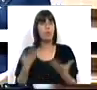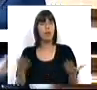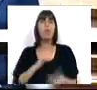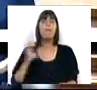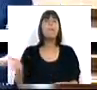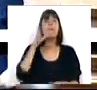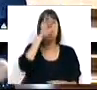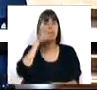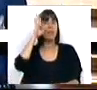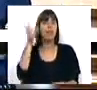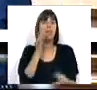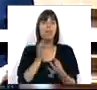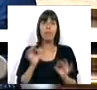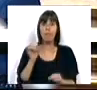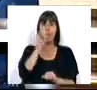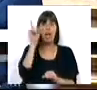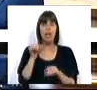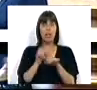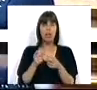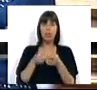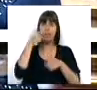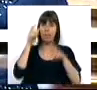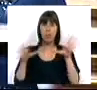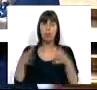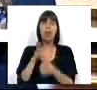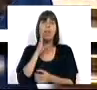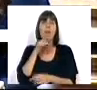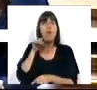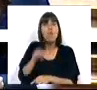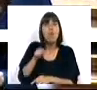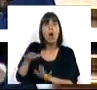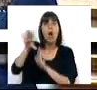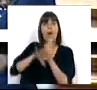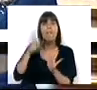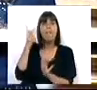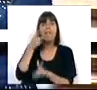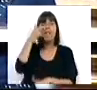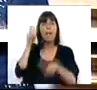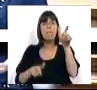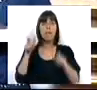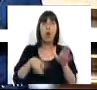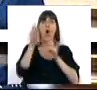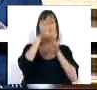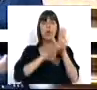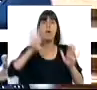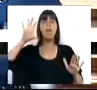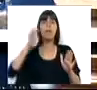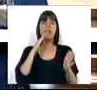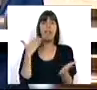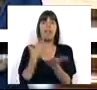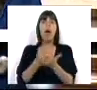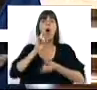o Sr. Primeiro-Ministro sabe perfeitamente que a questão demográfica está muito ligada às condições de vida das pessoas e às condições que o país tem